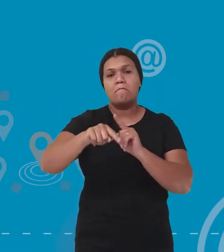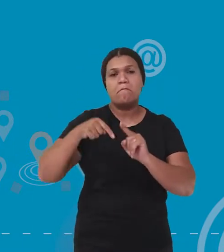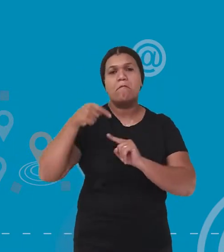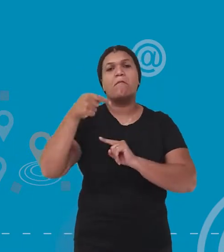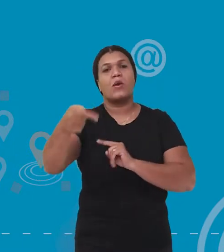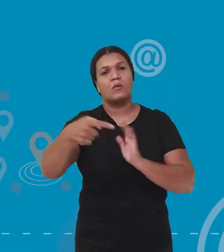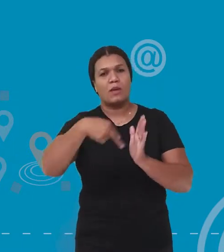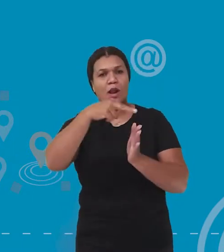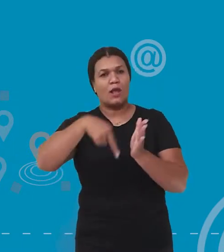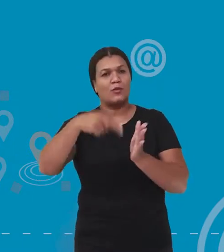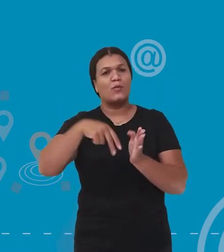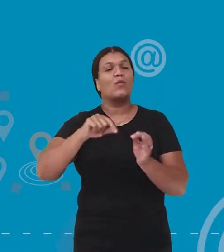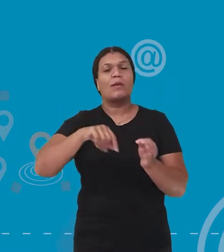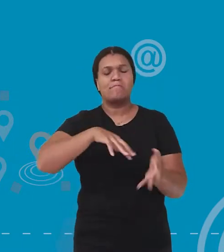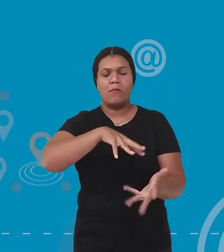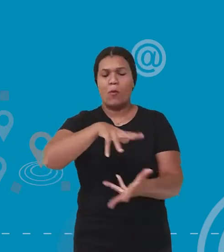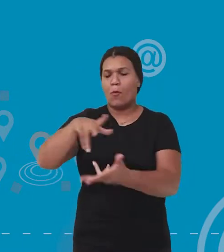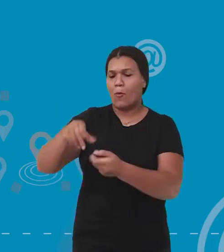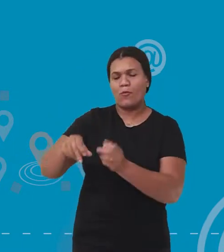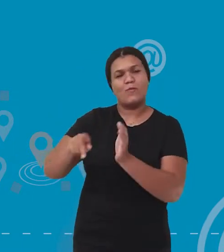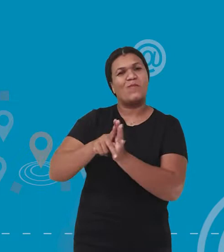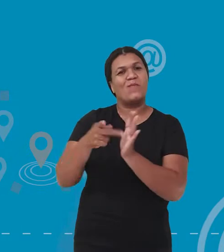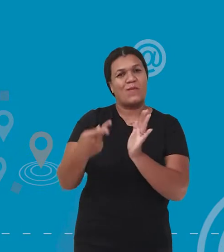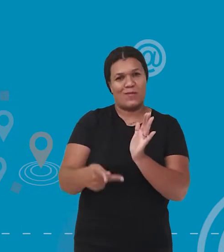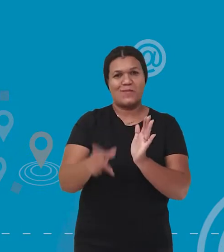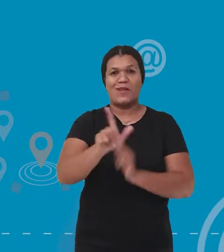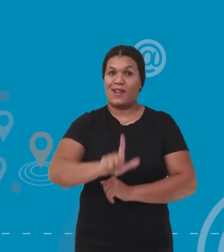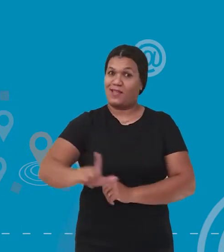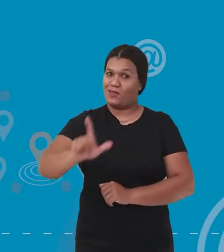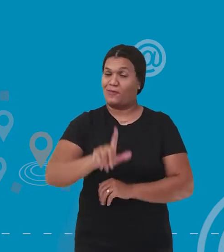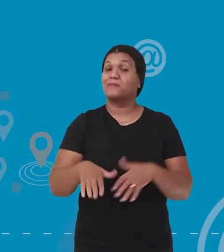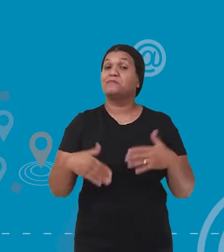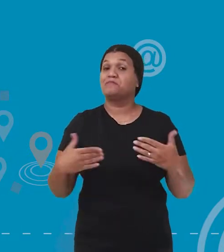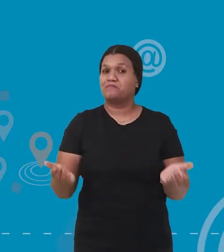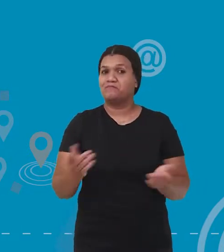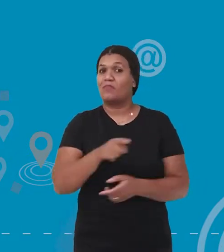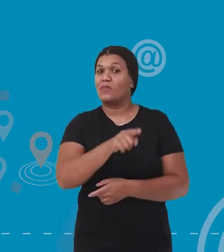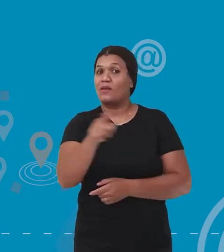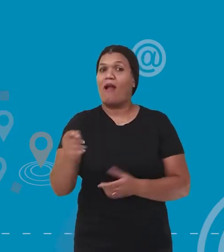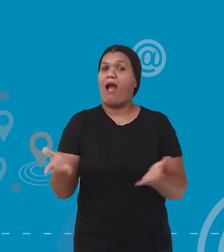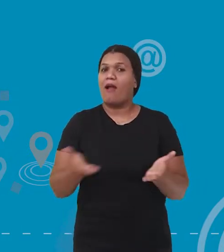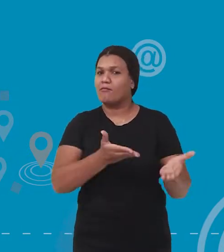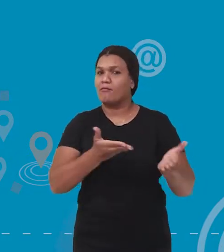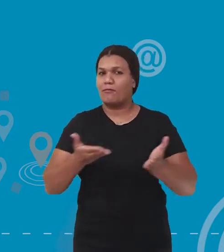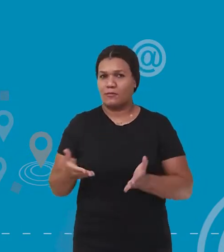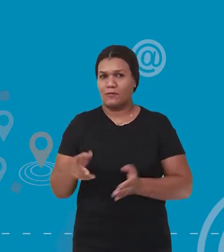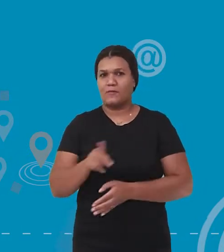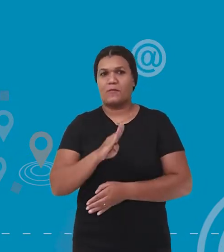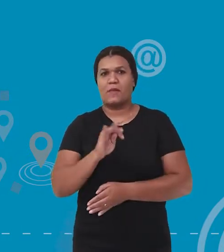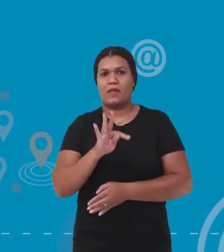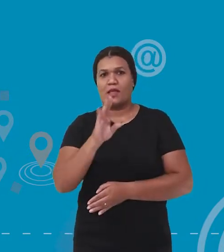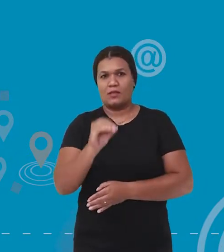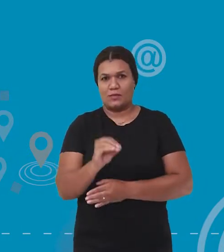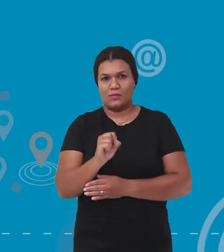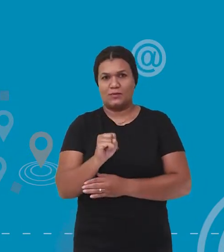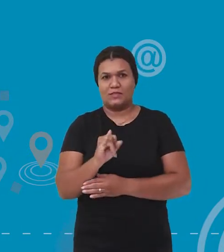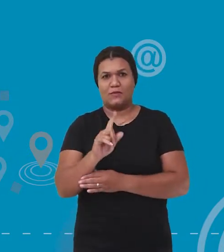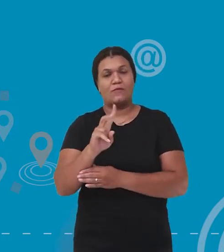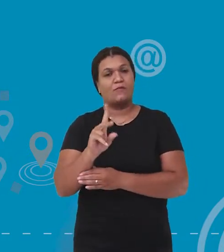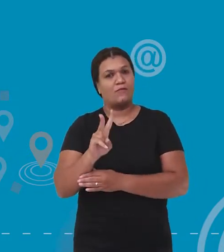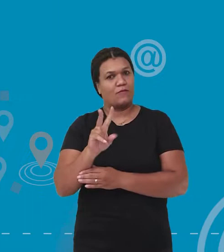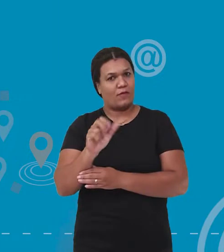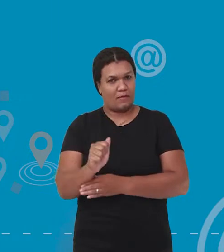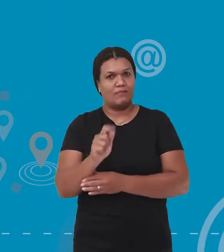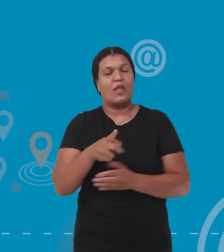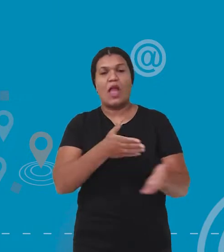próxima aventura nesse amplo universo literário. Então, com vocês, o professor Beto Silva,